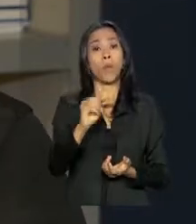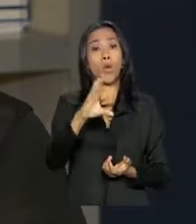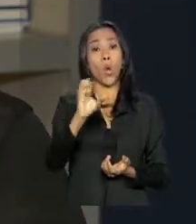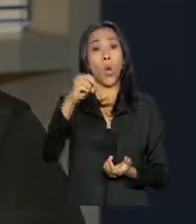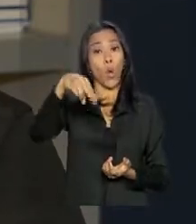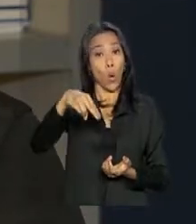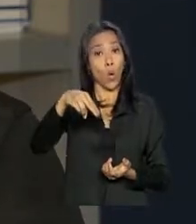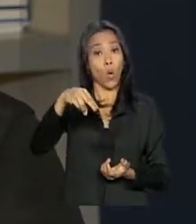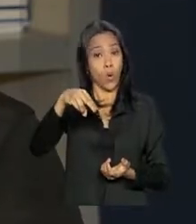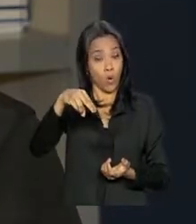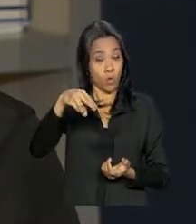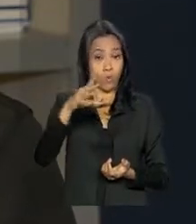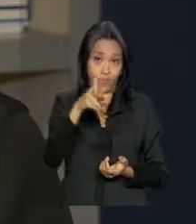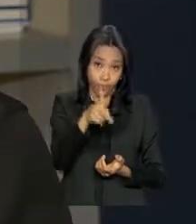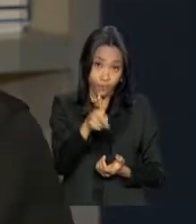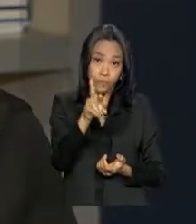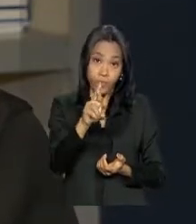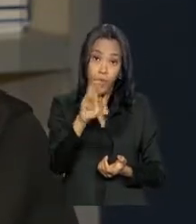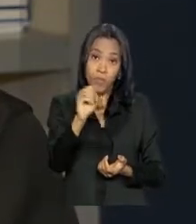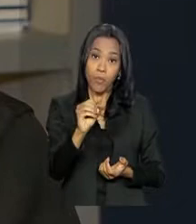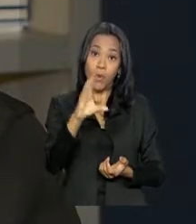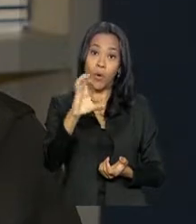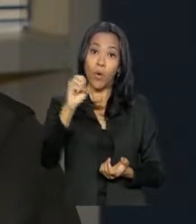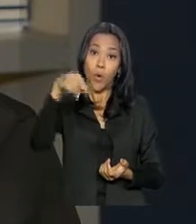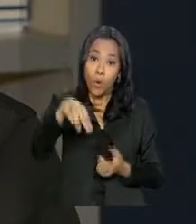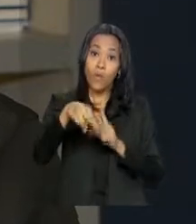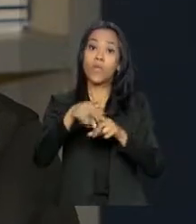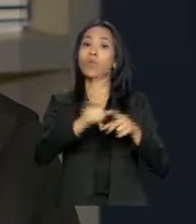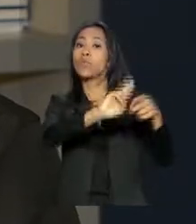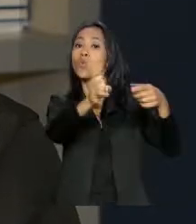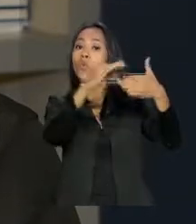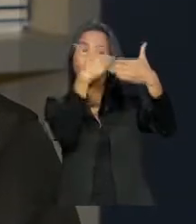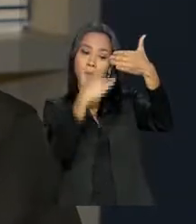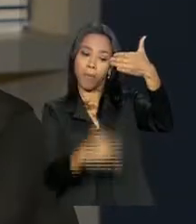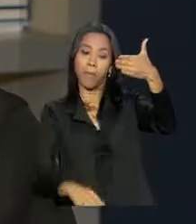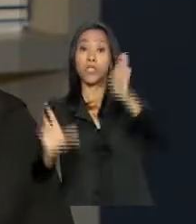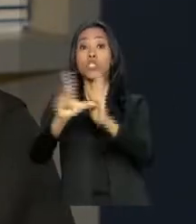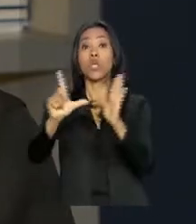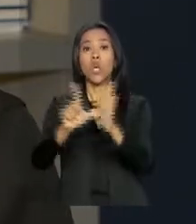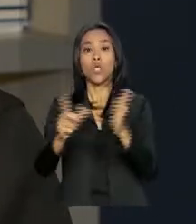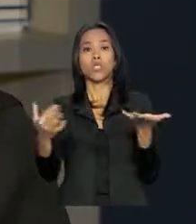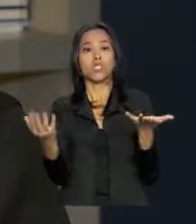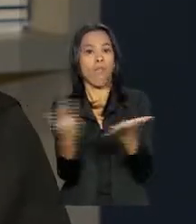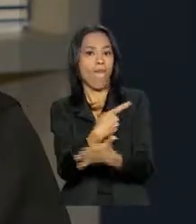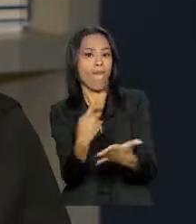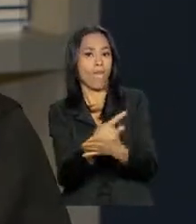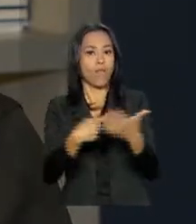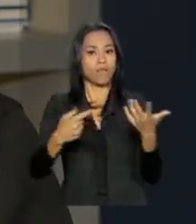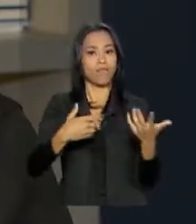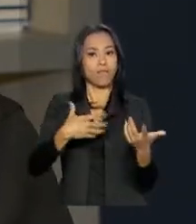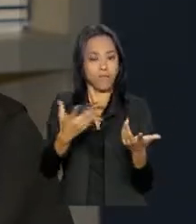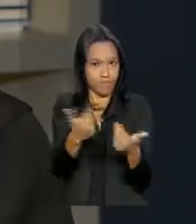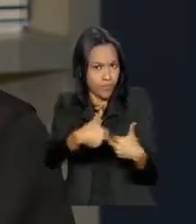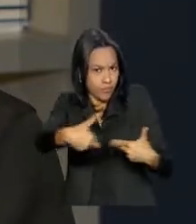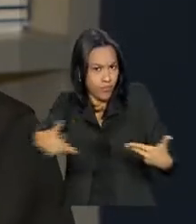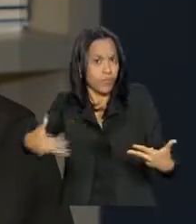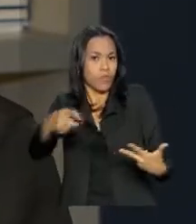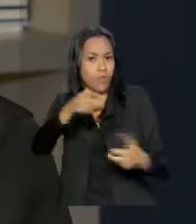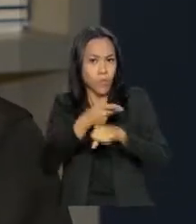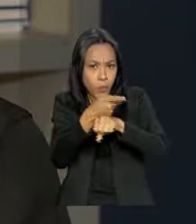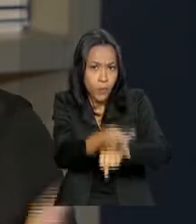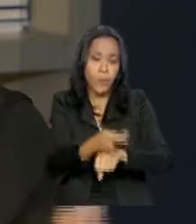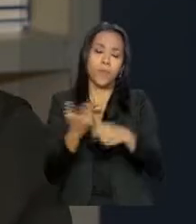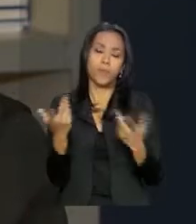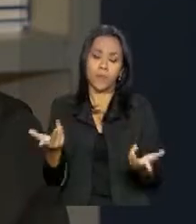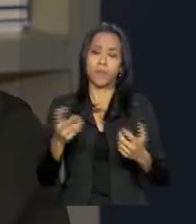de sites fraudulentos e sem identificar qualquer irregularidade que denuncie aquele site pra gente que é proprietário nacional do consumidor outros jogos